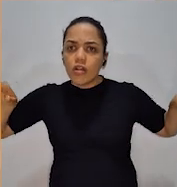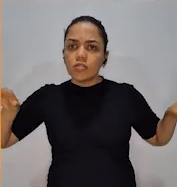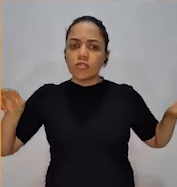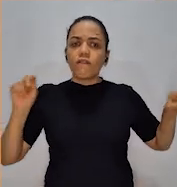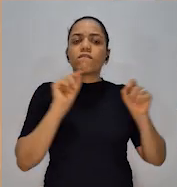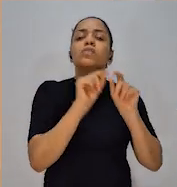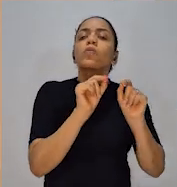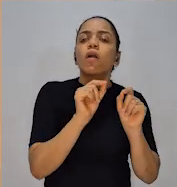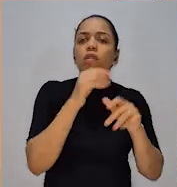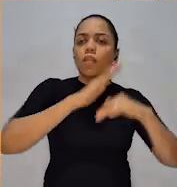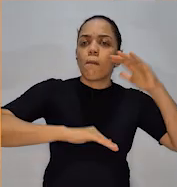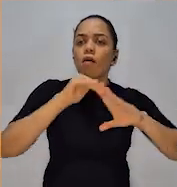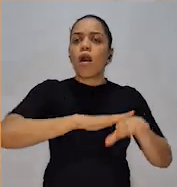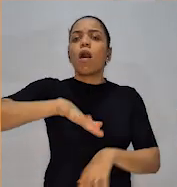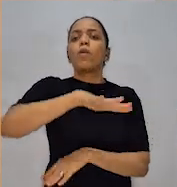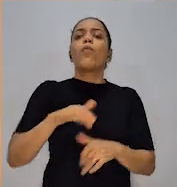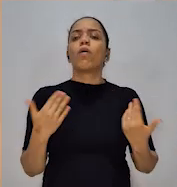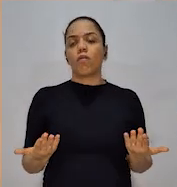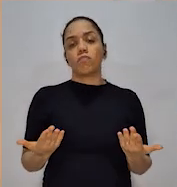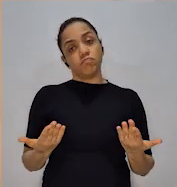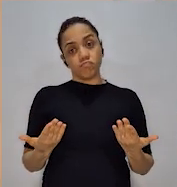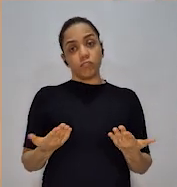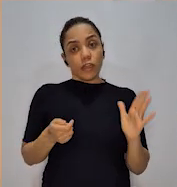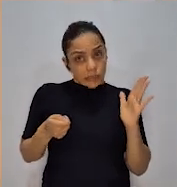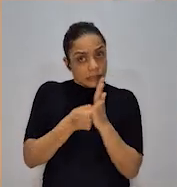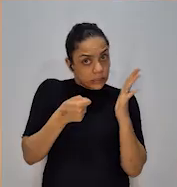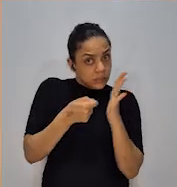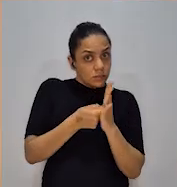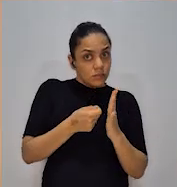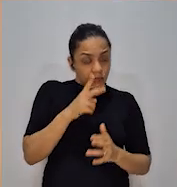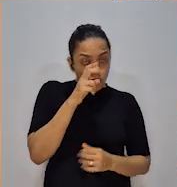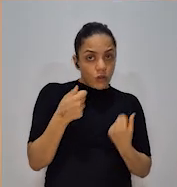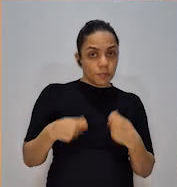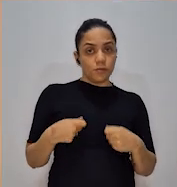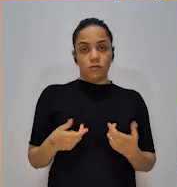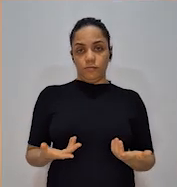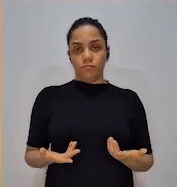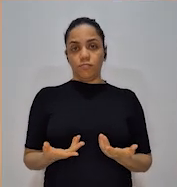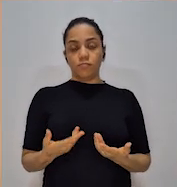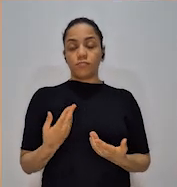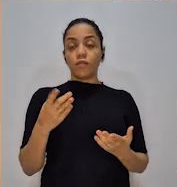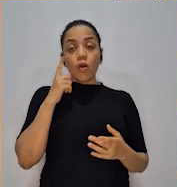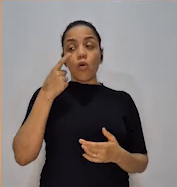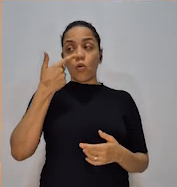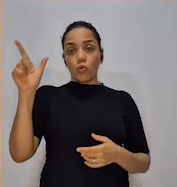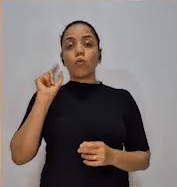pressão se intensifica. E esse outro dado também é bastante chocante e importante.